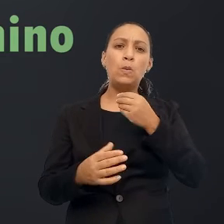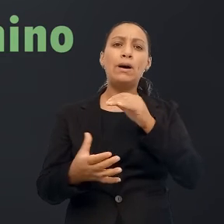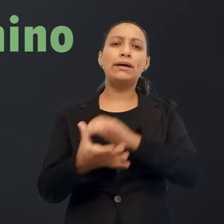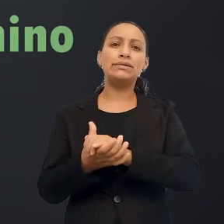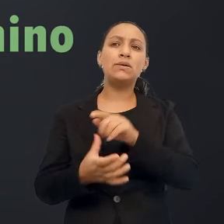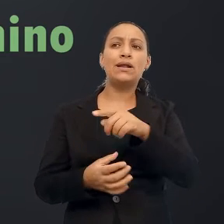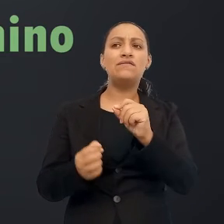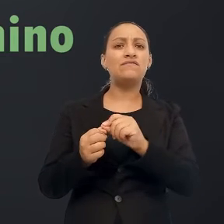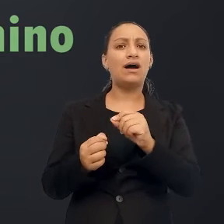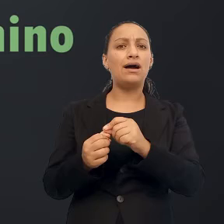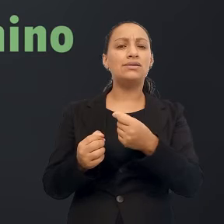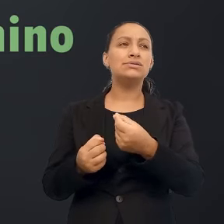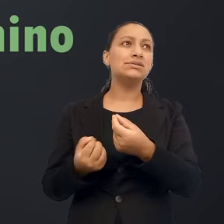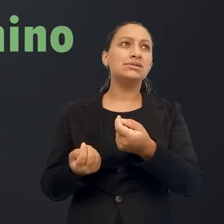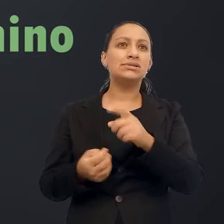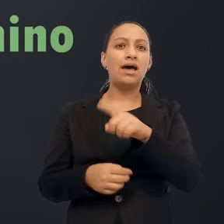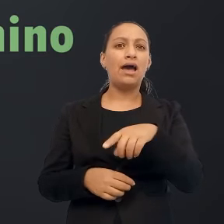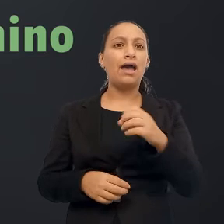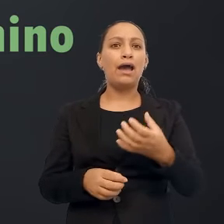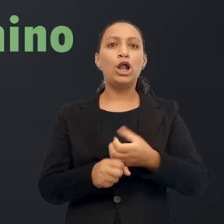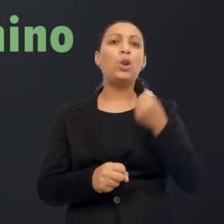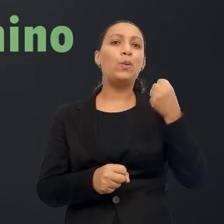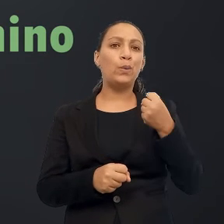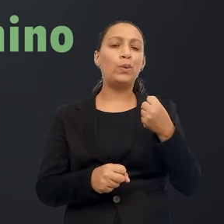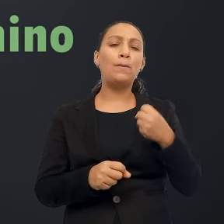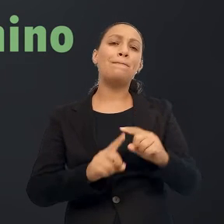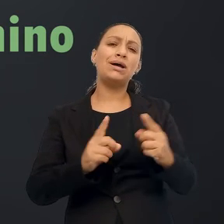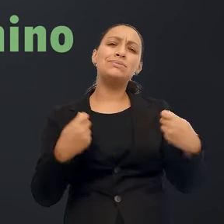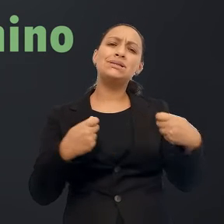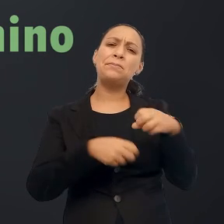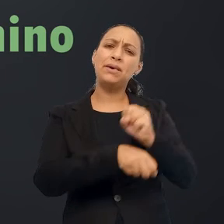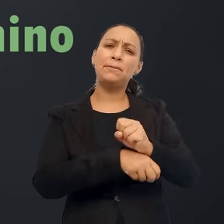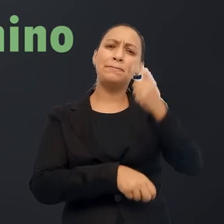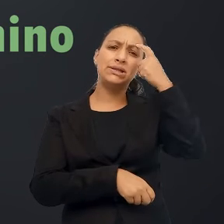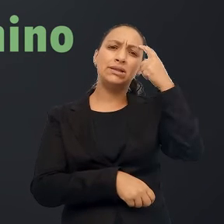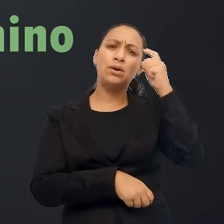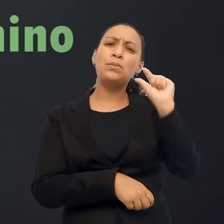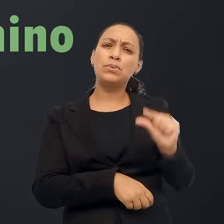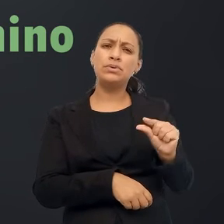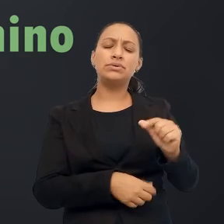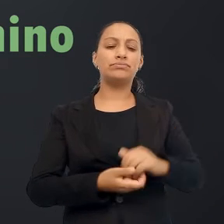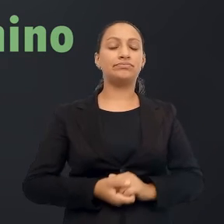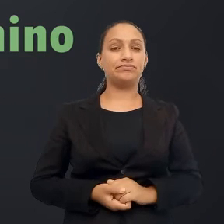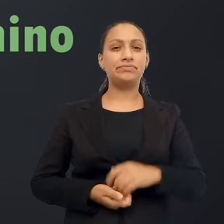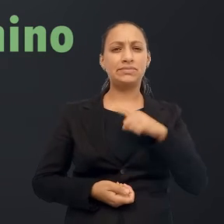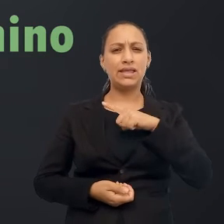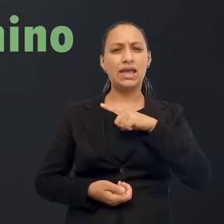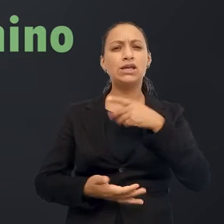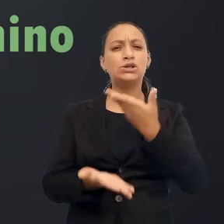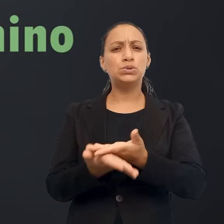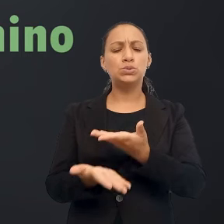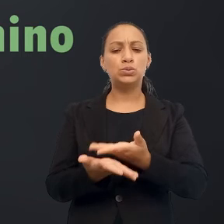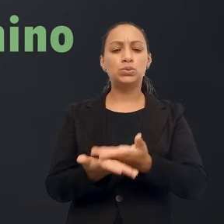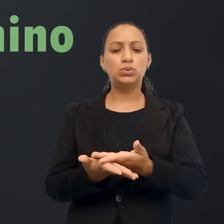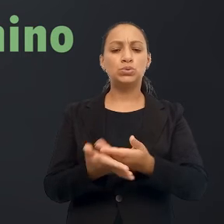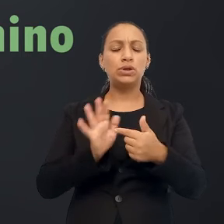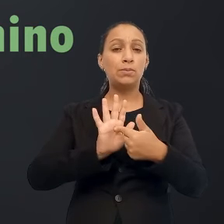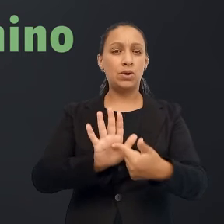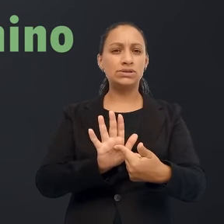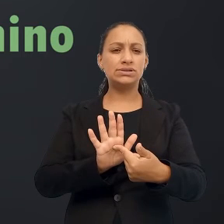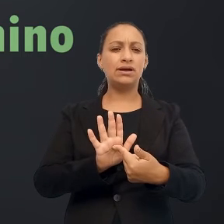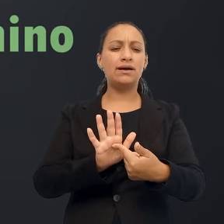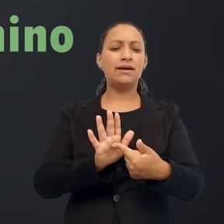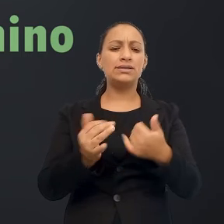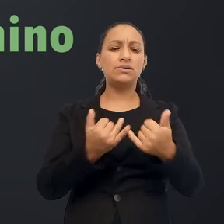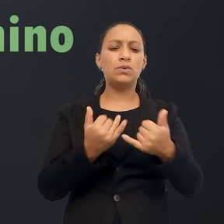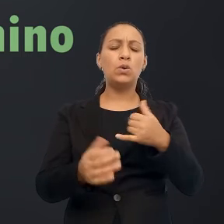lucro. Então, eu acho que isso a gente também tem que parar e pensar um pouquinho. Há muitos estudos que citam previsões de quantos anos